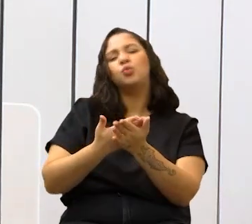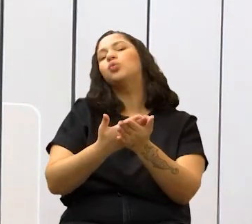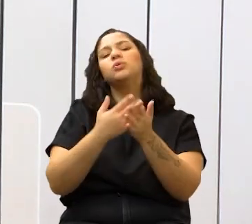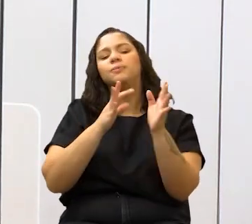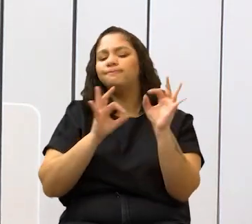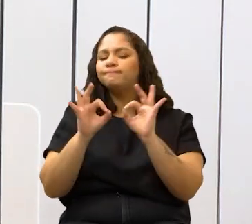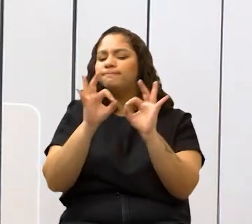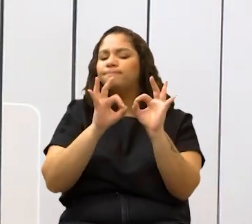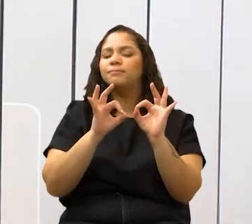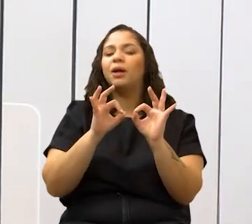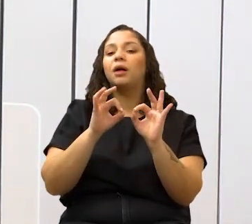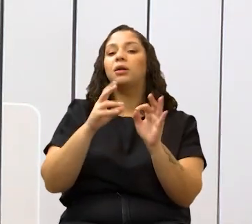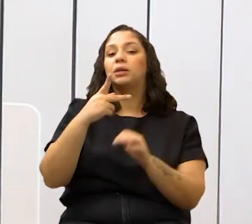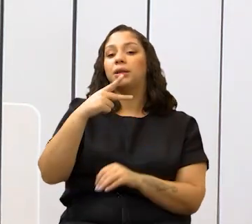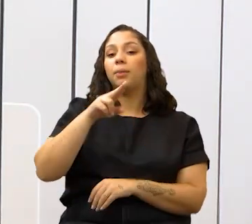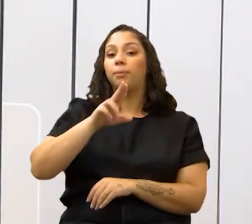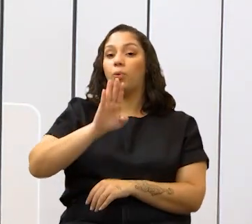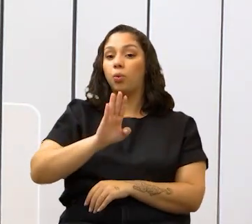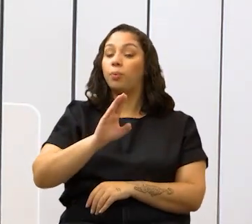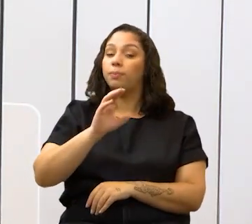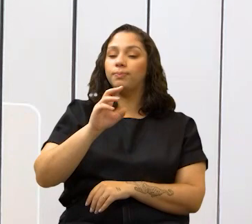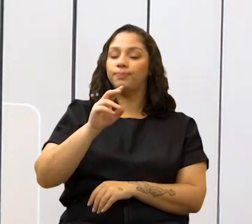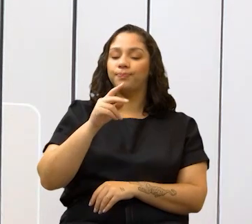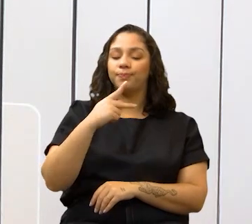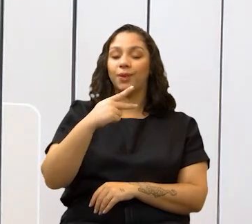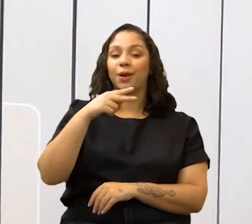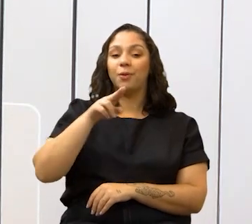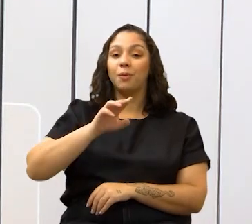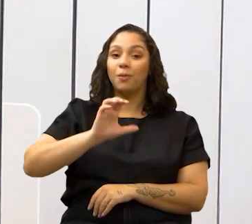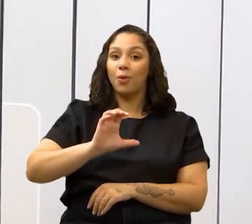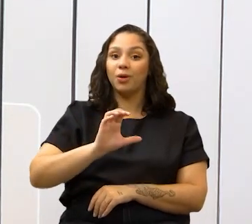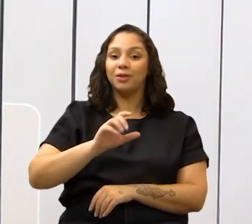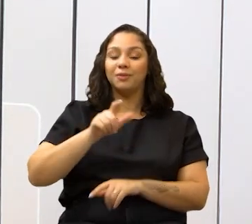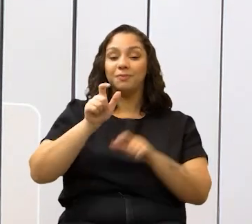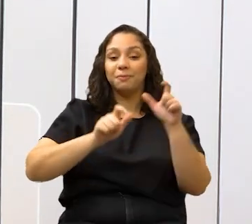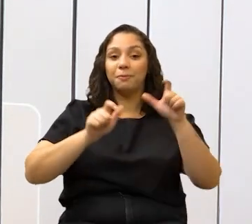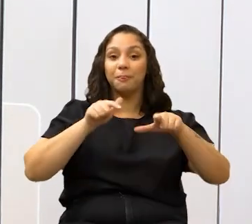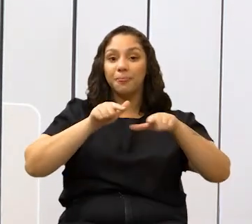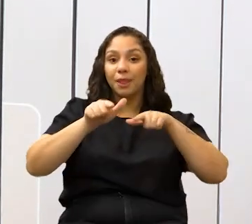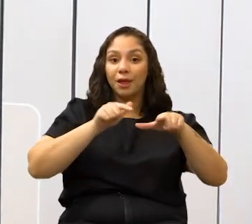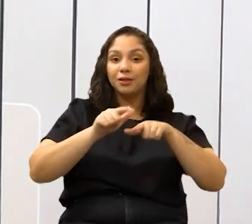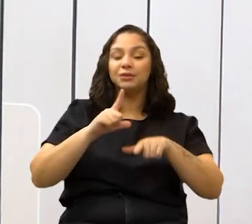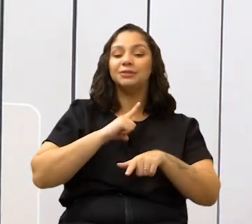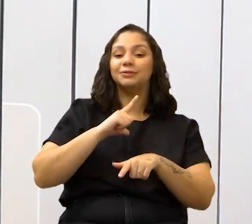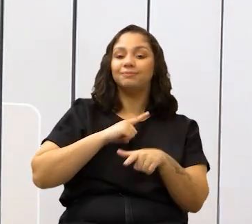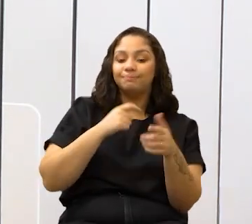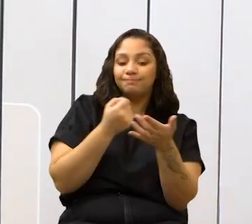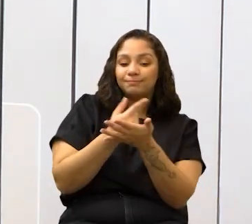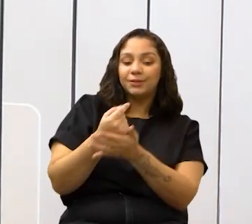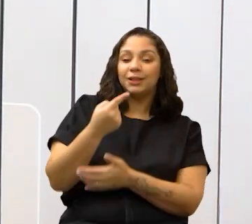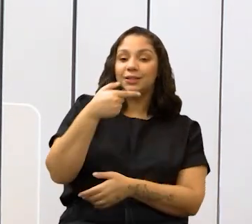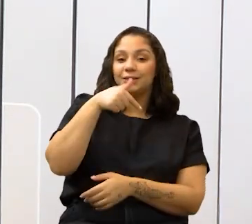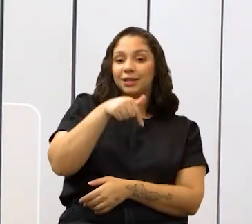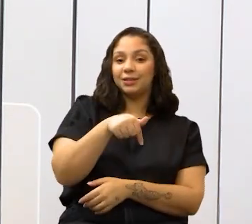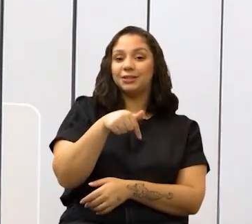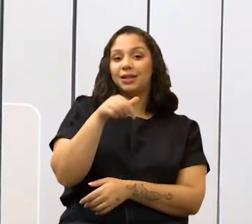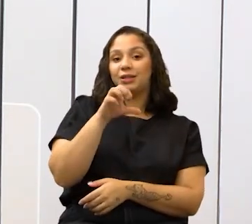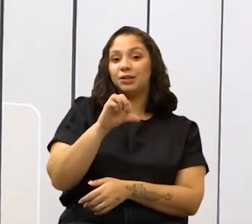Campinas mostrou que o custo da alimentação básica para o trabalhador ficou em R$